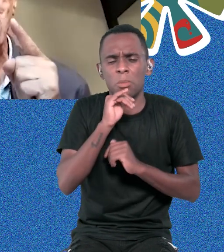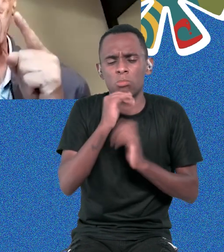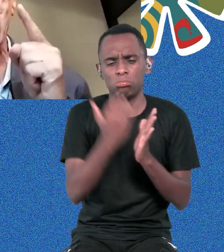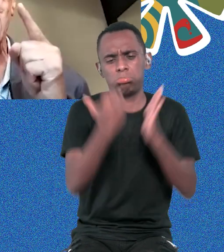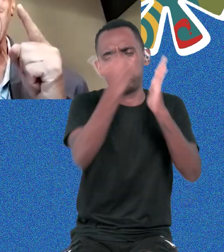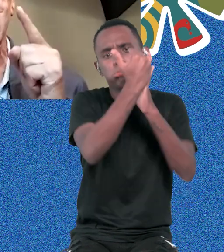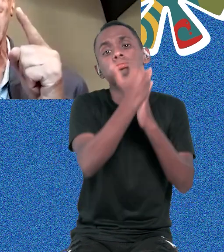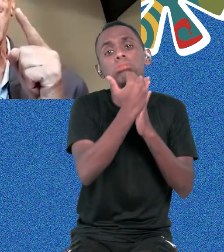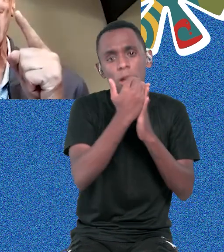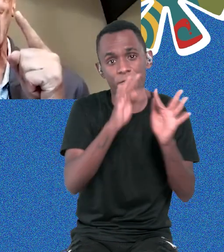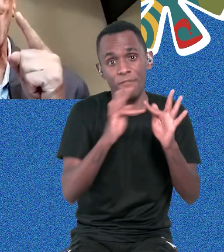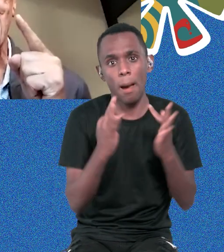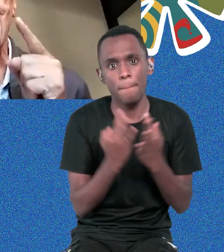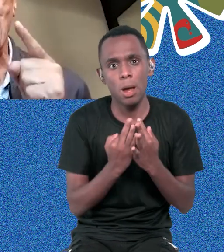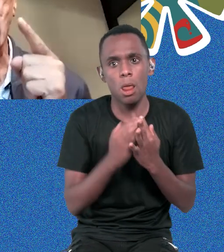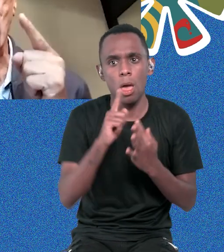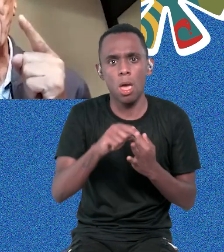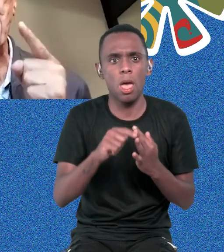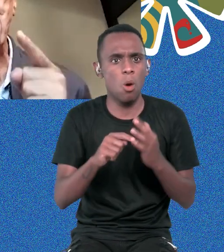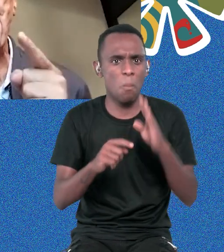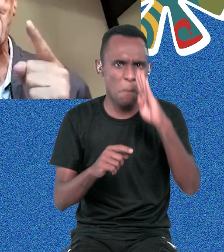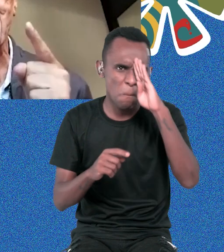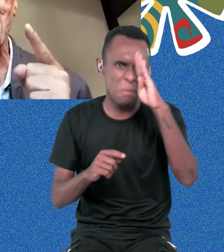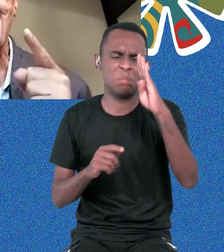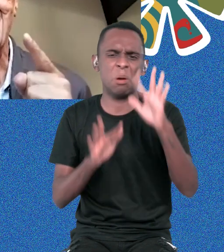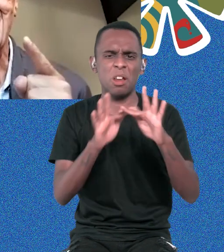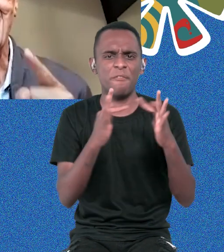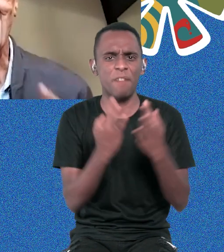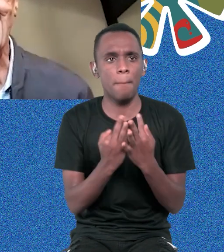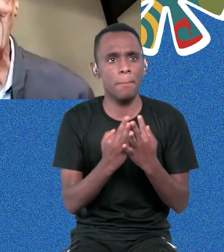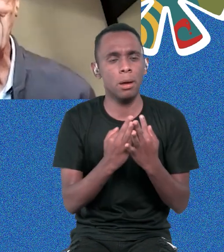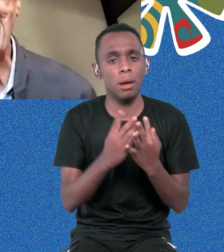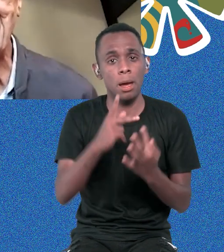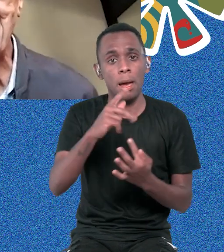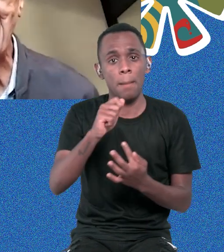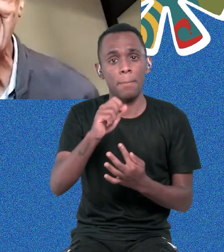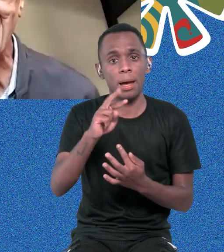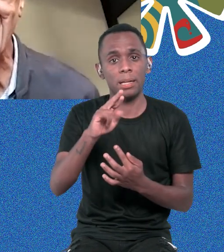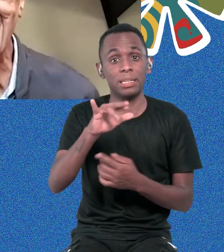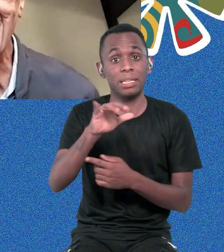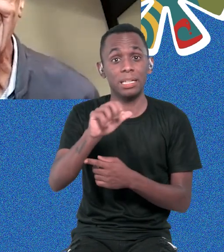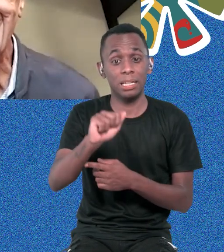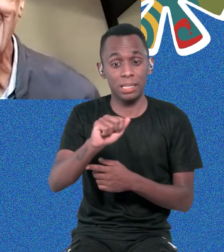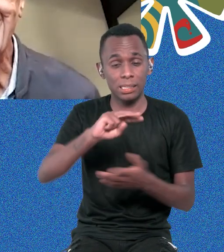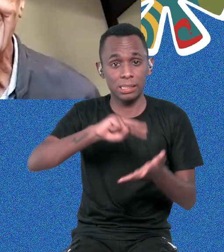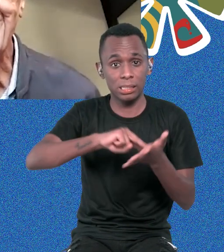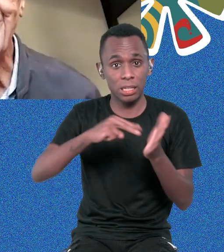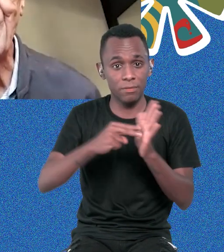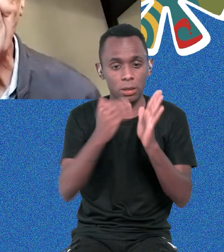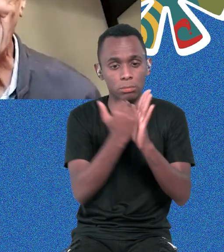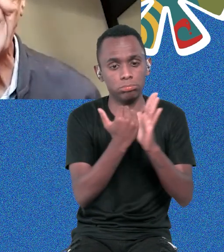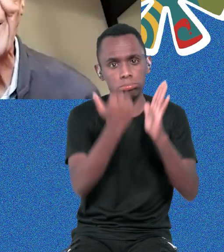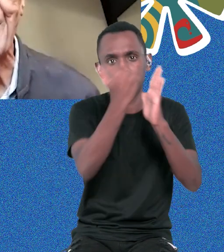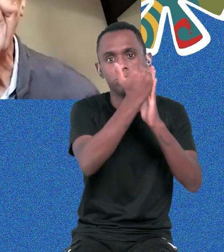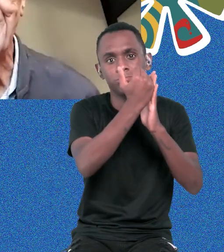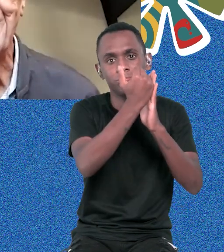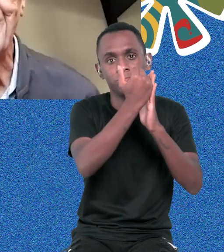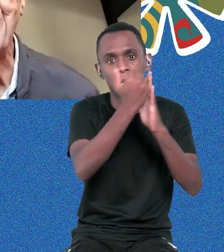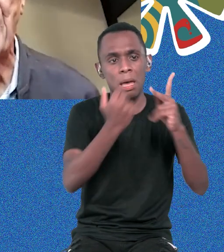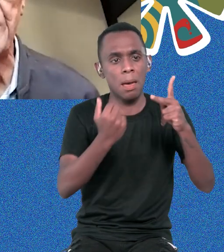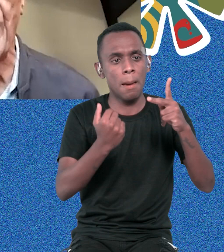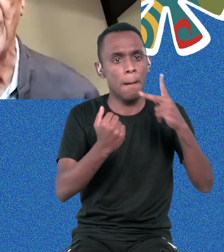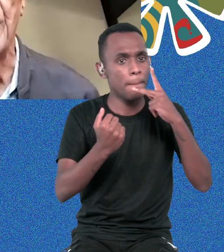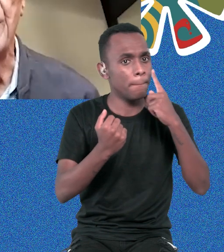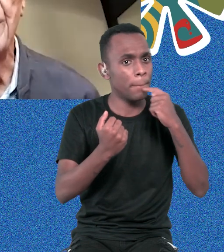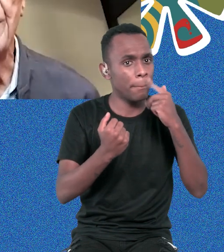pater familias. Era o poder pátrio. Olha, a palavra pátria não é mátria,